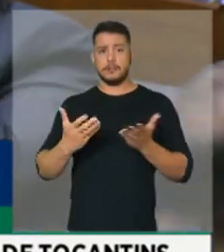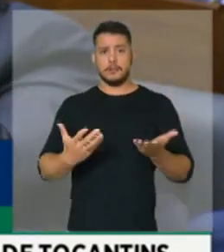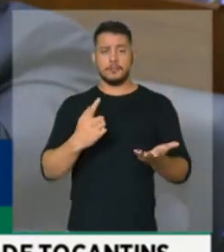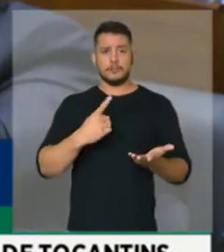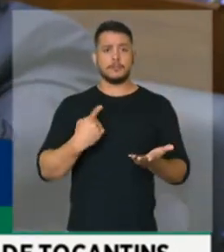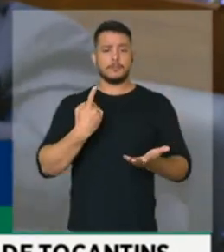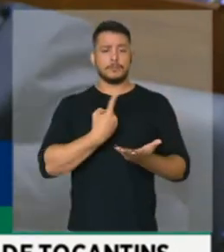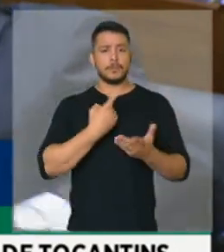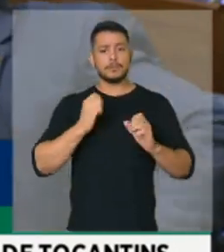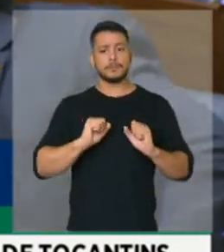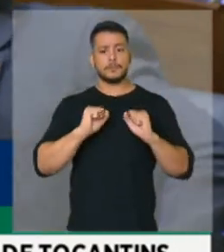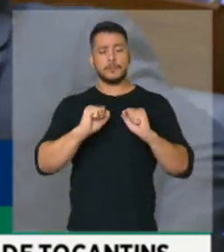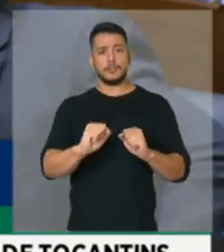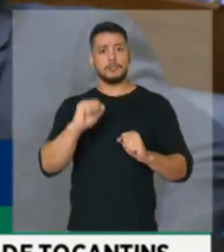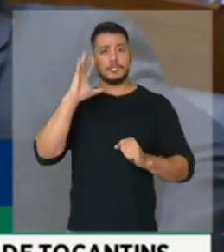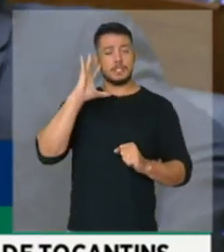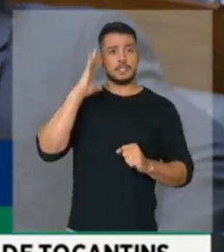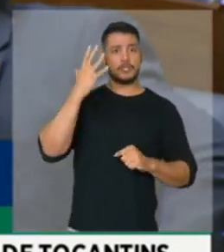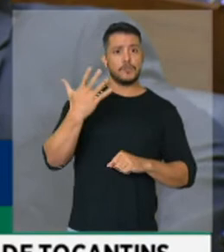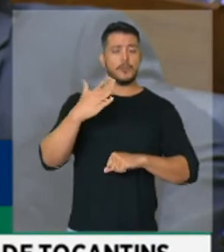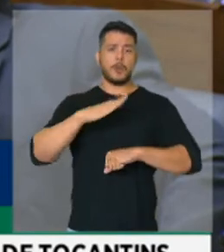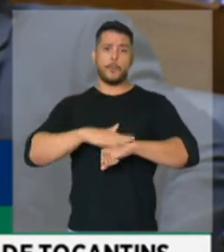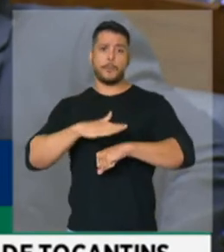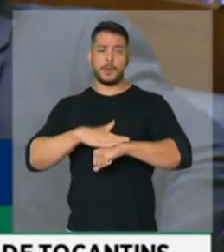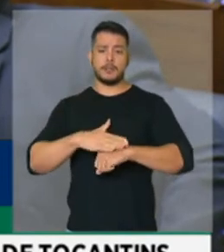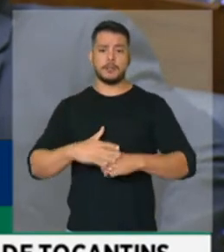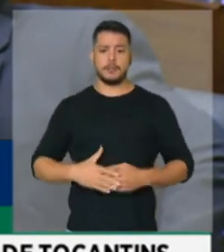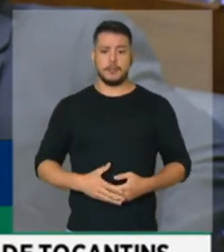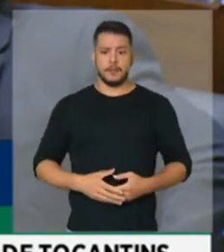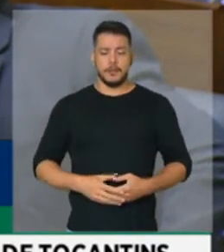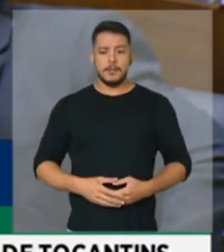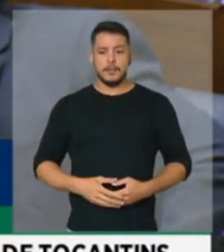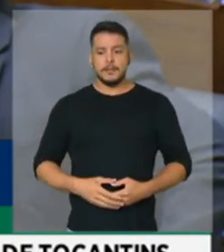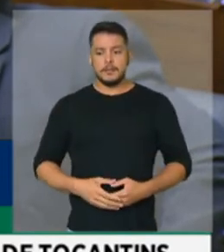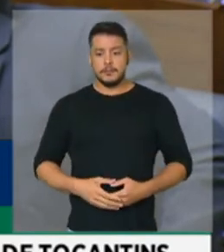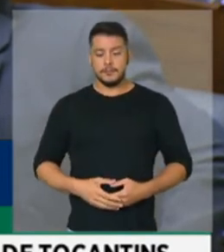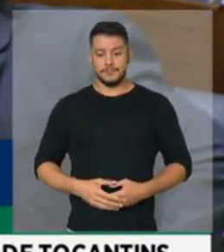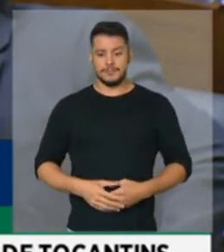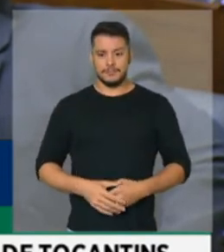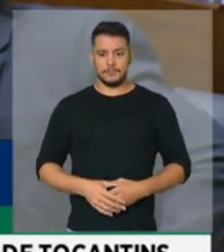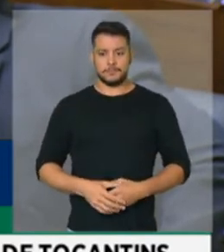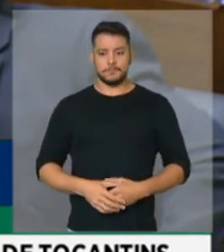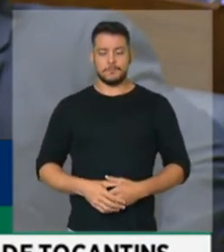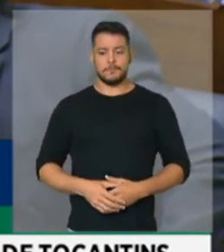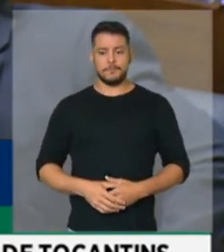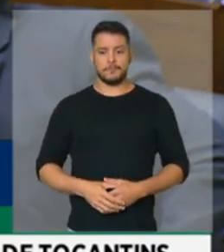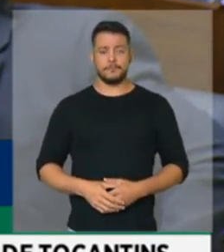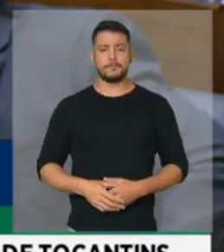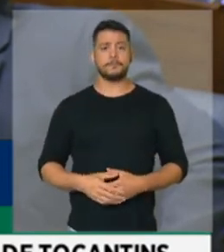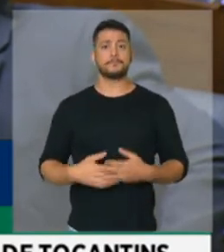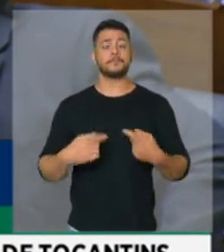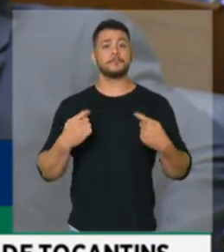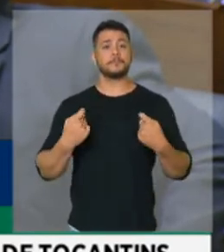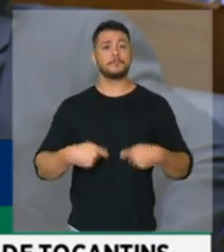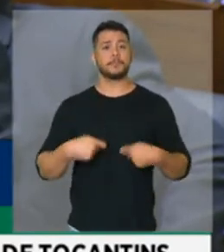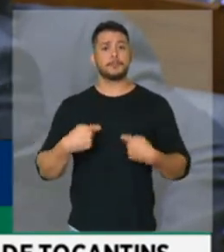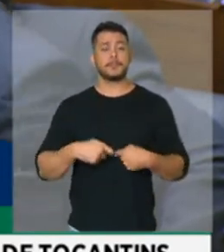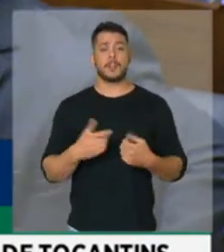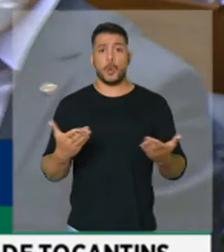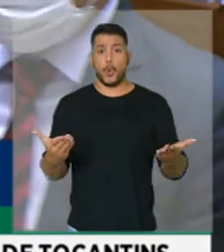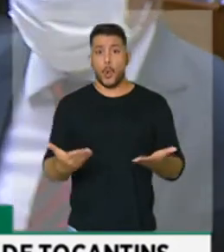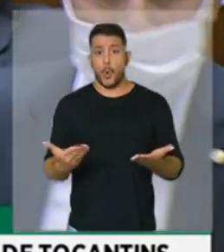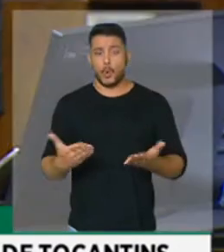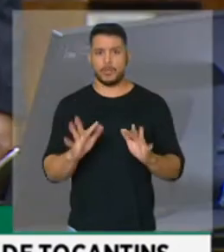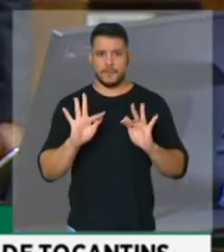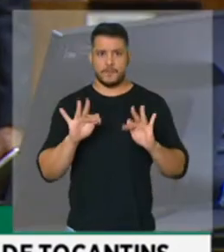que foi concedido pelo presidente Arthur Lira e não vai ser prorrogado. Então, isso precisa ser finalizado, senhor presidente, ainda hoje.